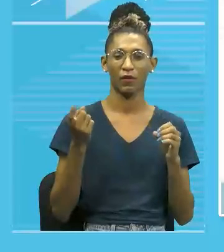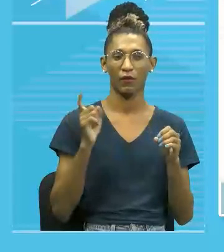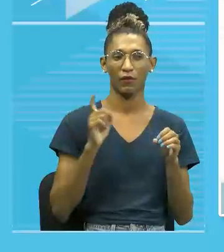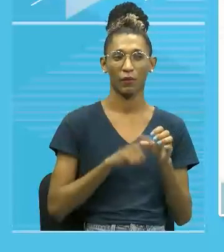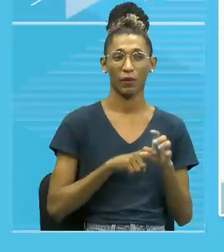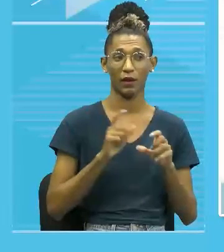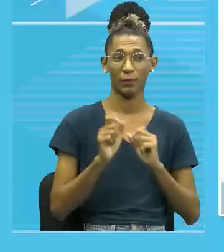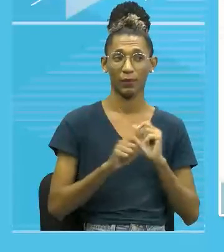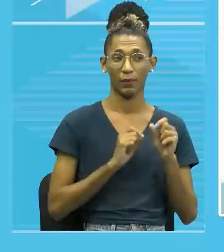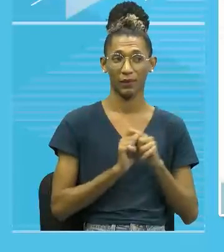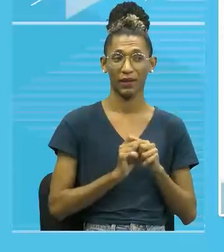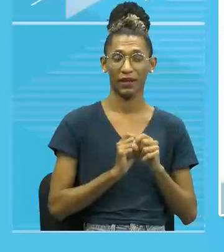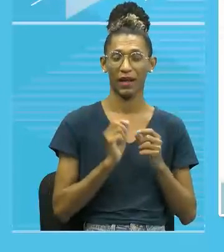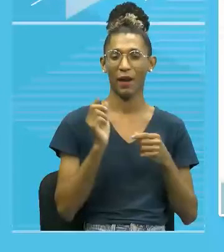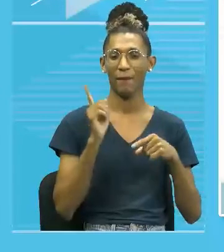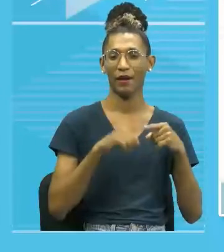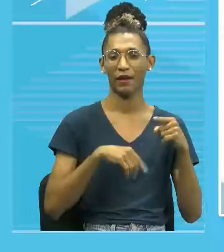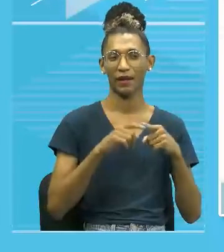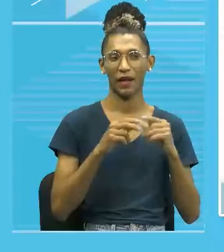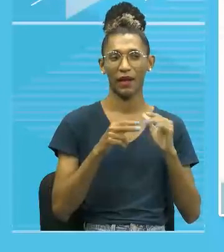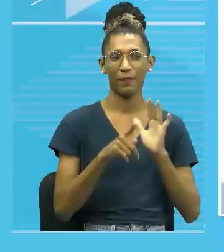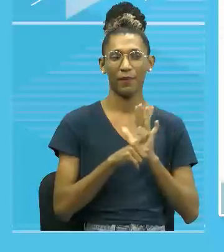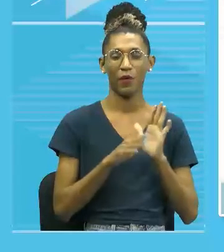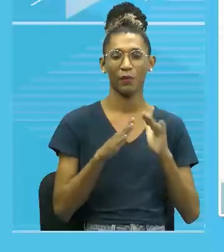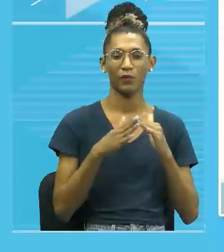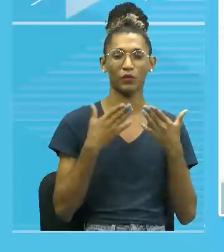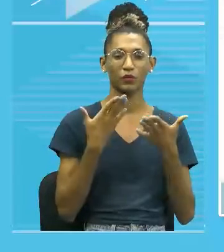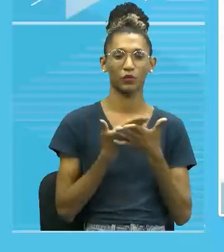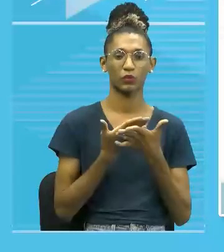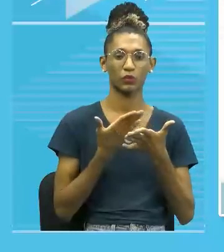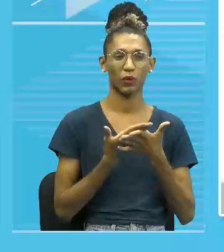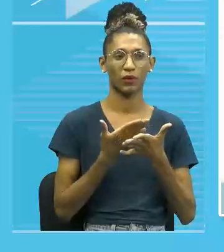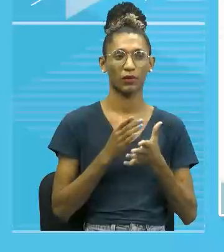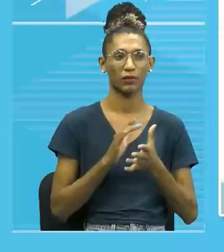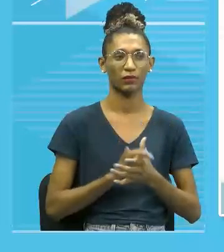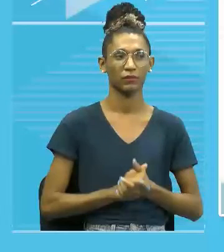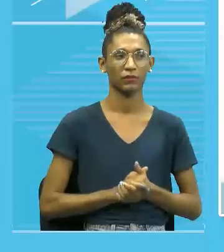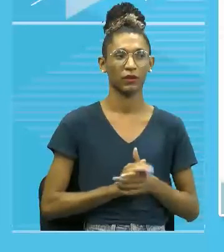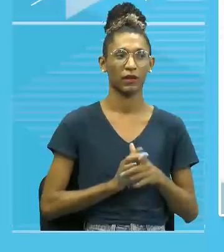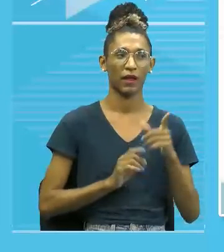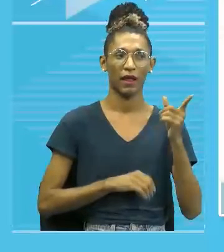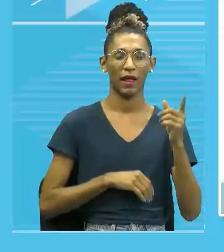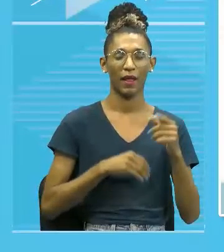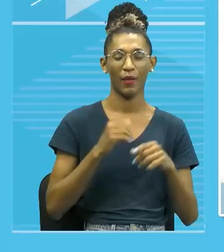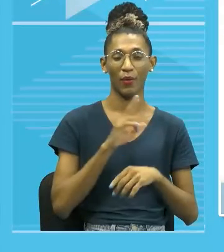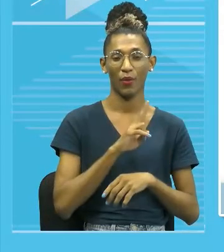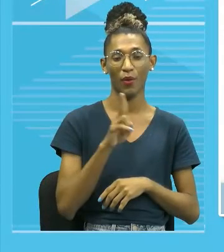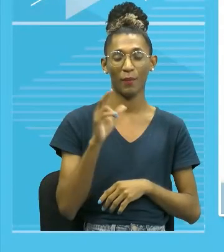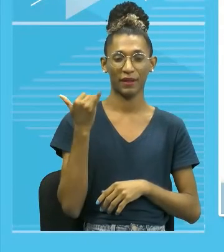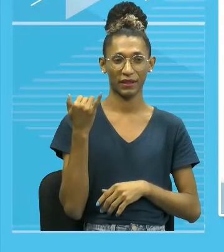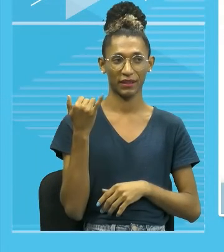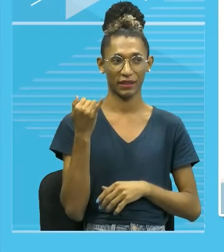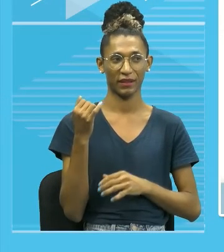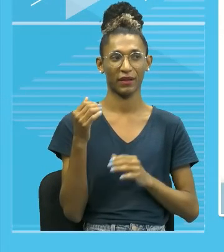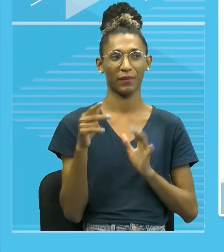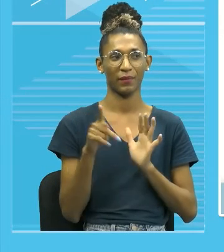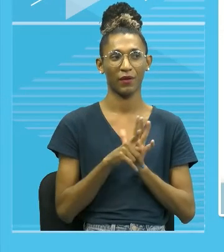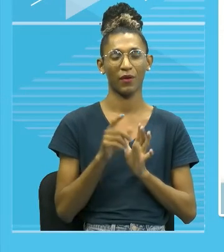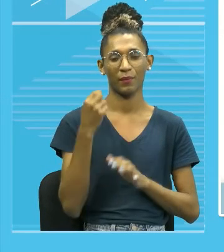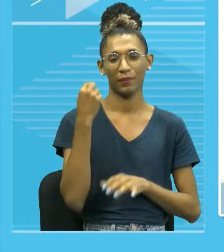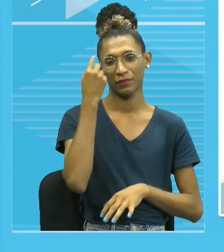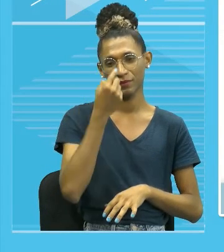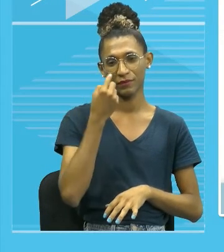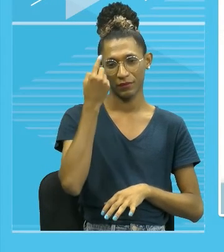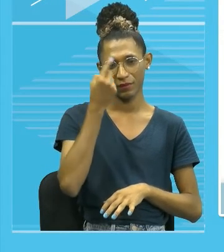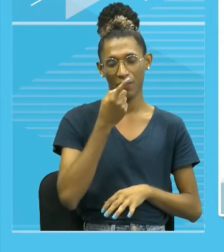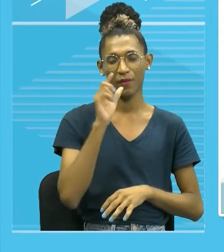aula né você viu na escola ele bolígrafo que é como fala em espanhol caneta vou trazer mais disso nas próximas aulas